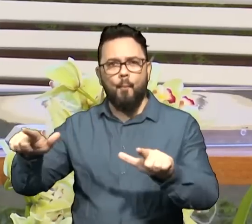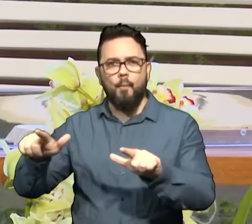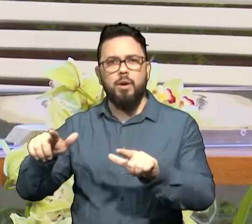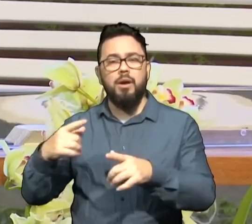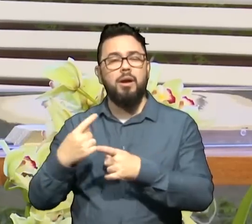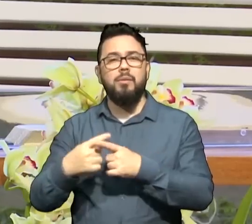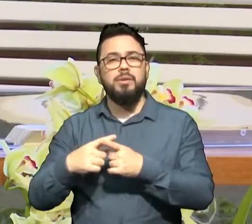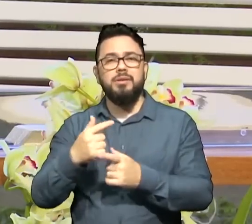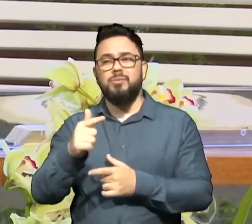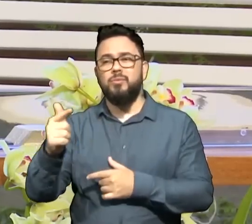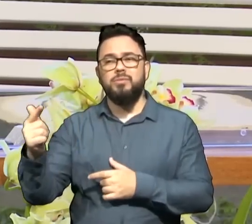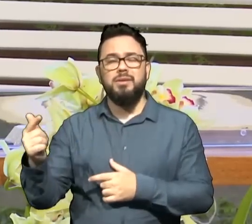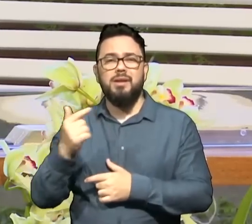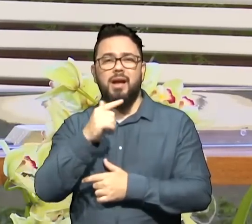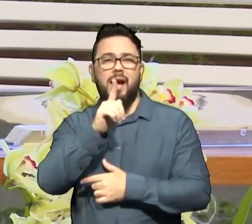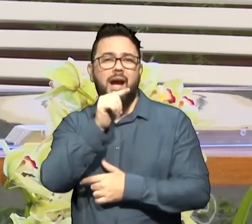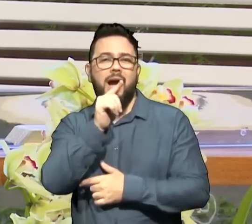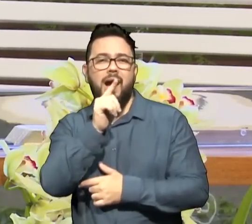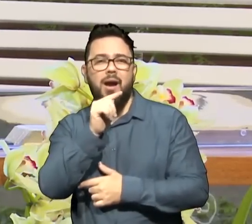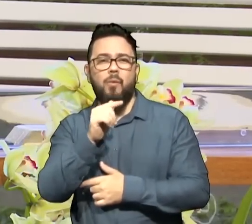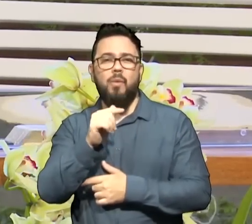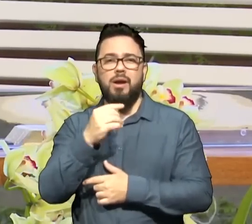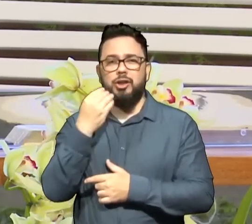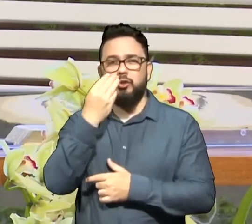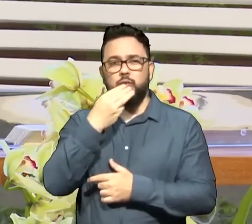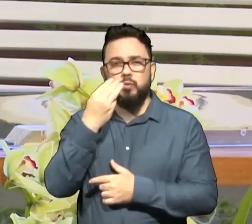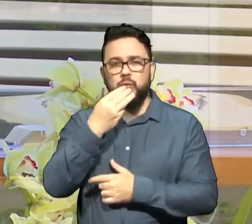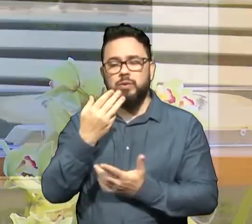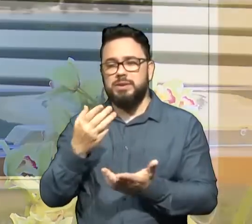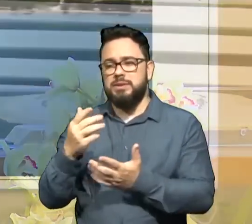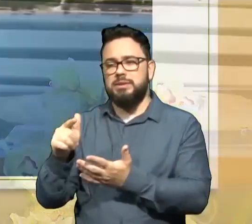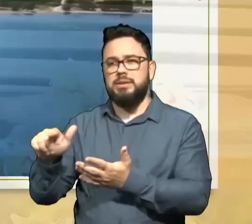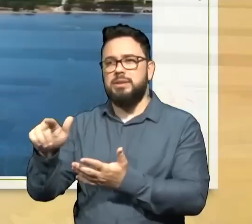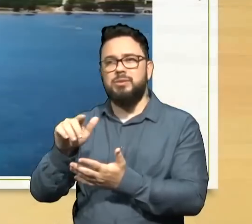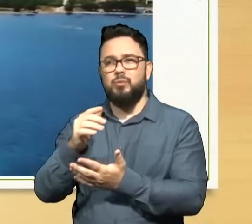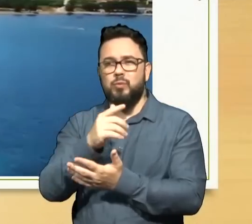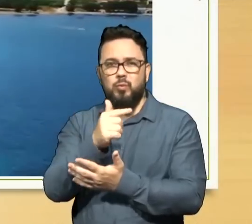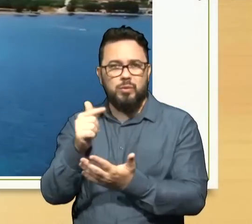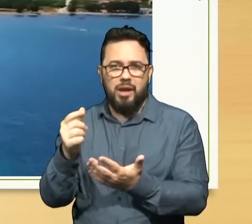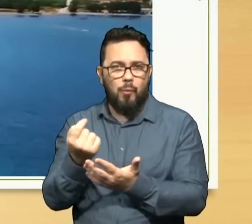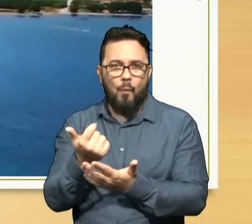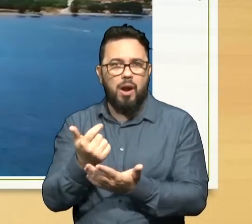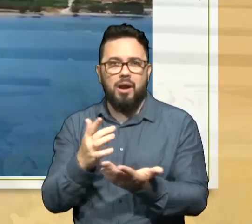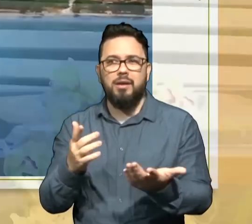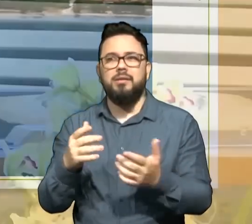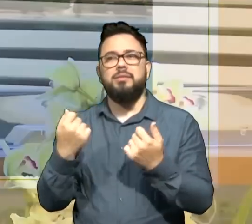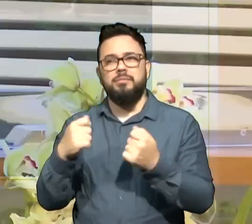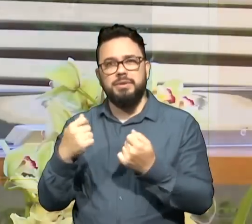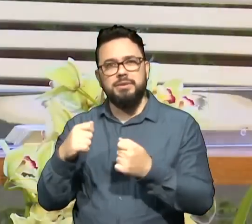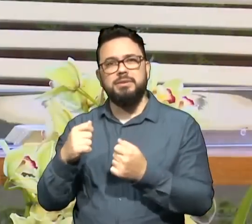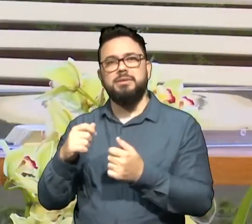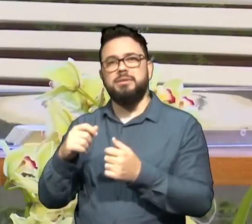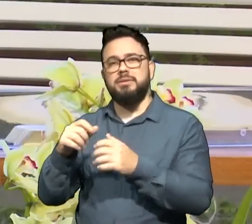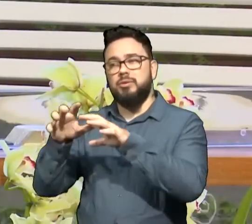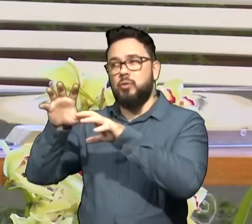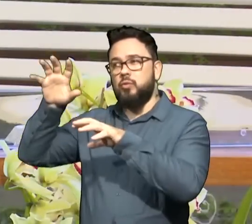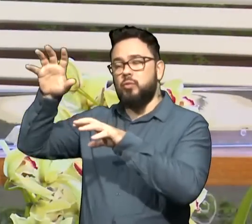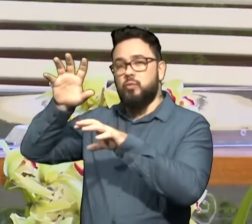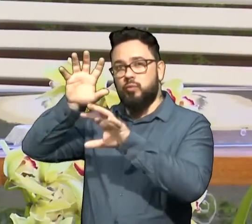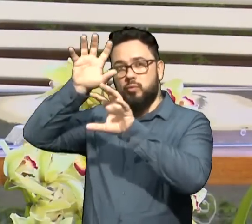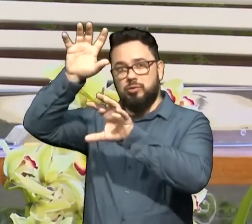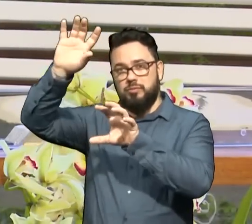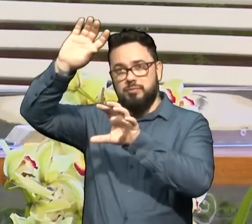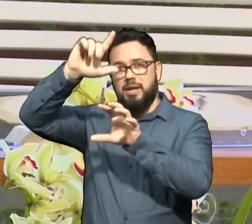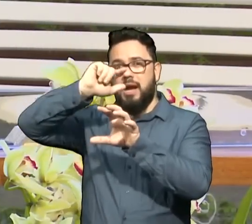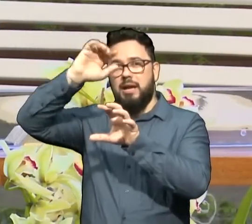não tem muita fonte d'água é pouca até hoje é pouquíssima fonte d'água na ilha a a água tem que vir do continente não dá para